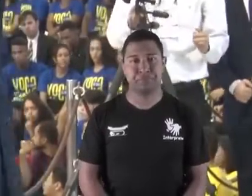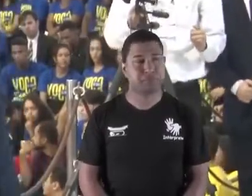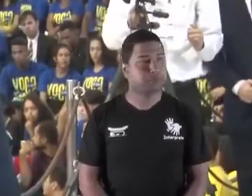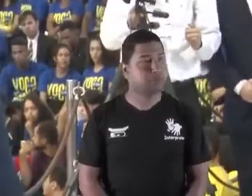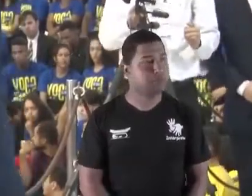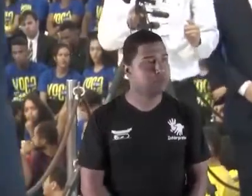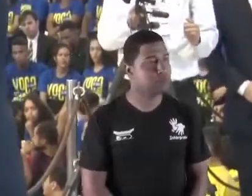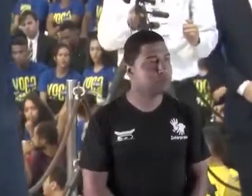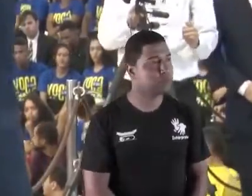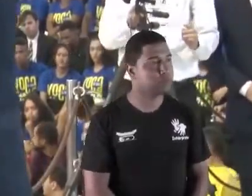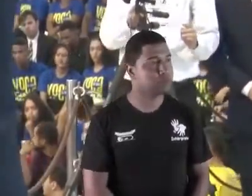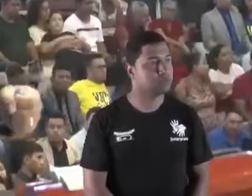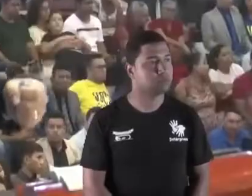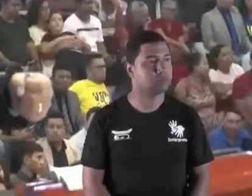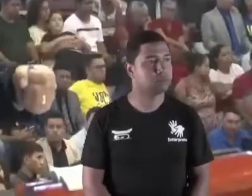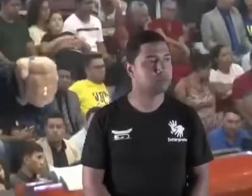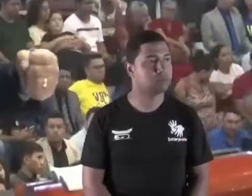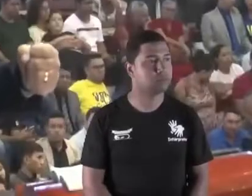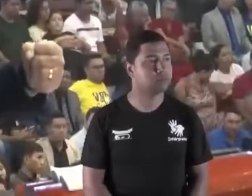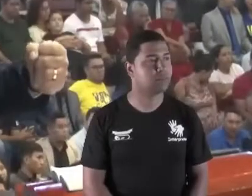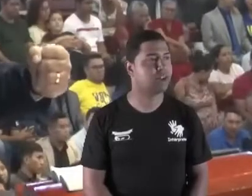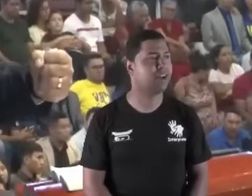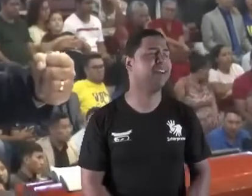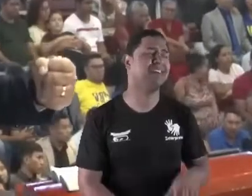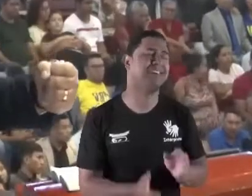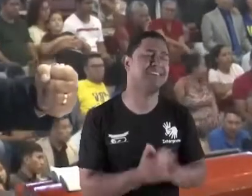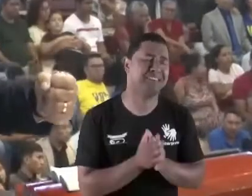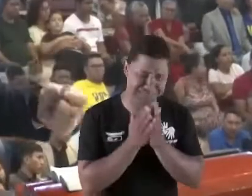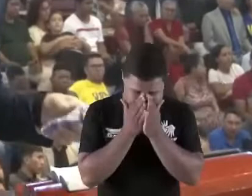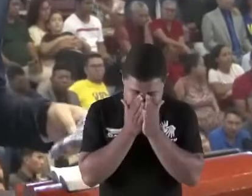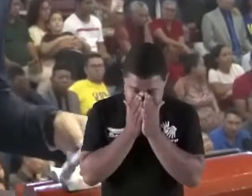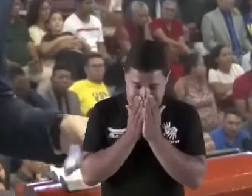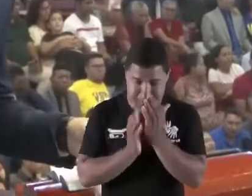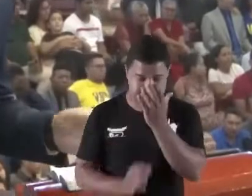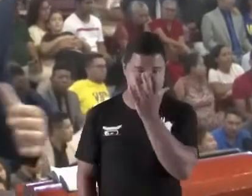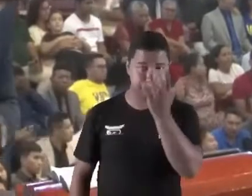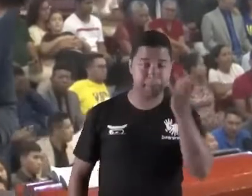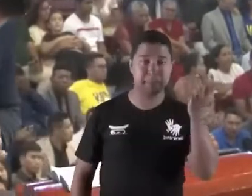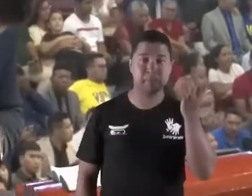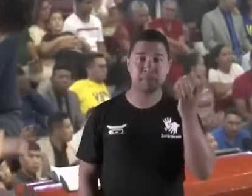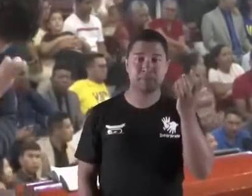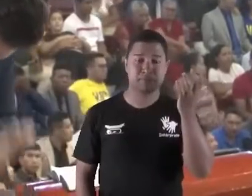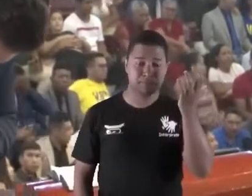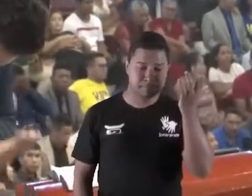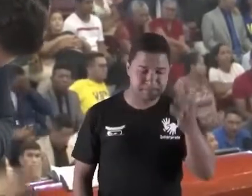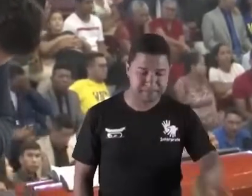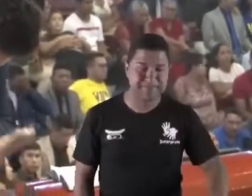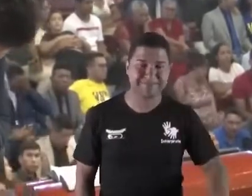A máscara vai cair.